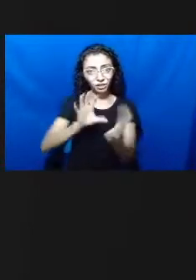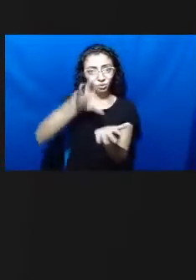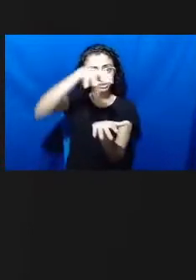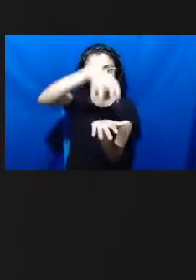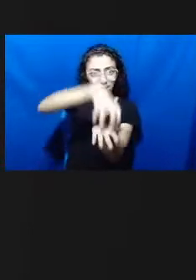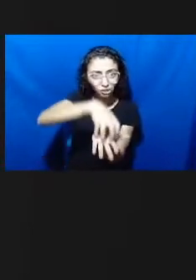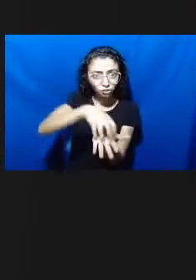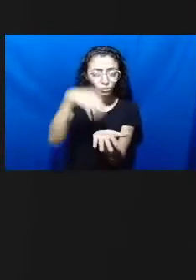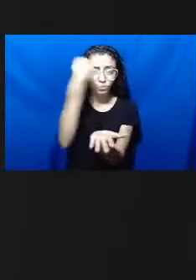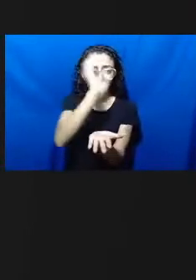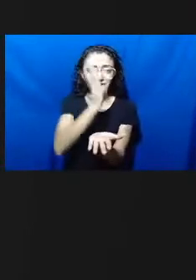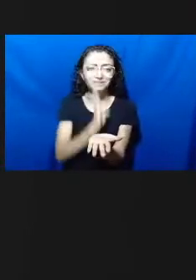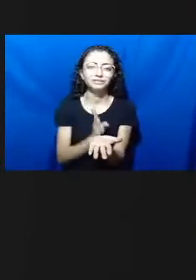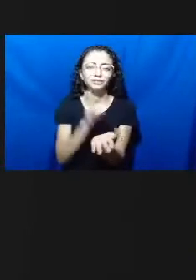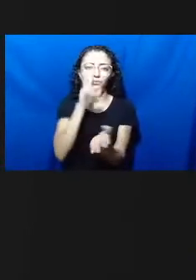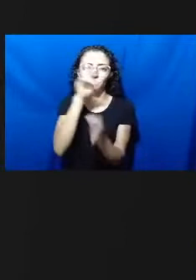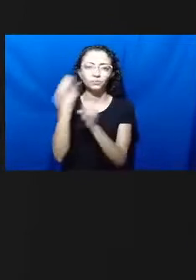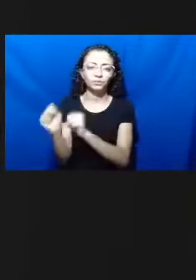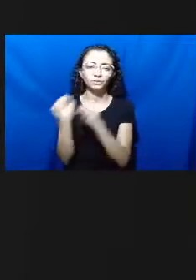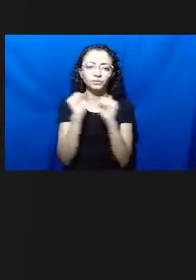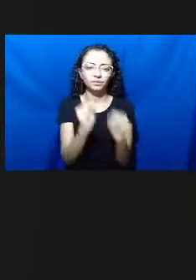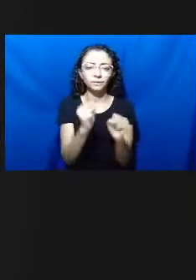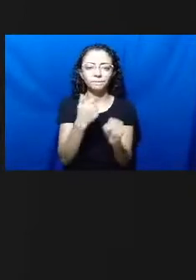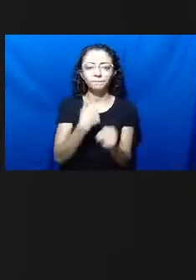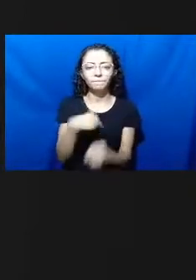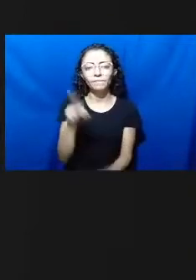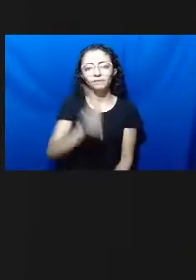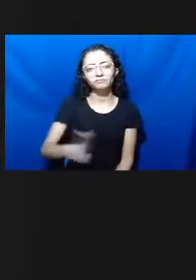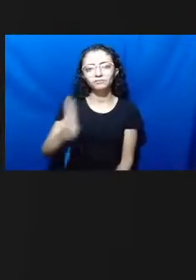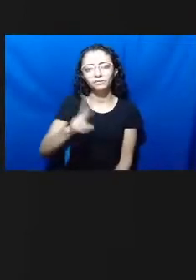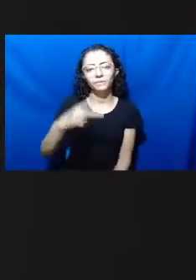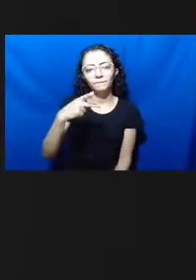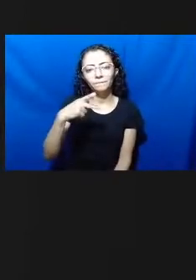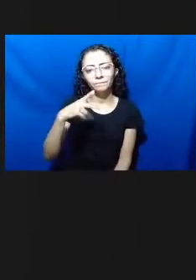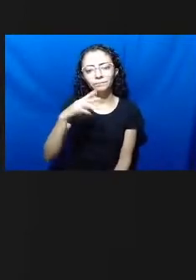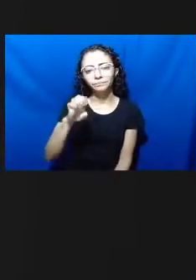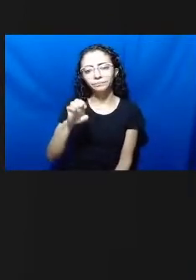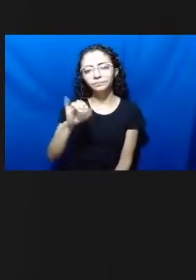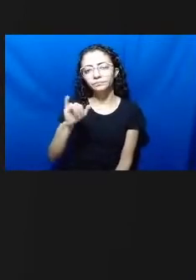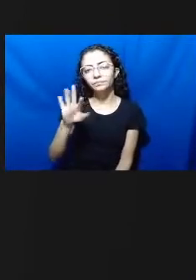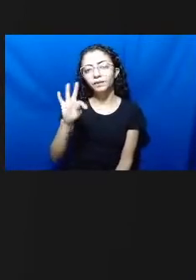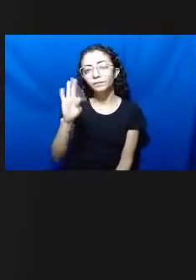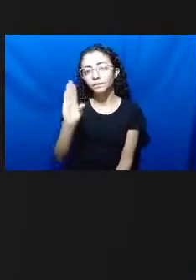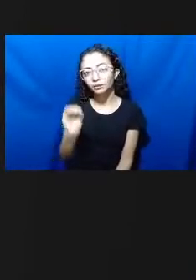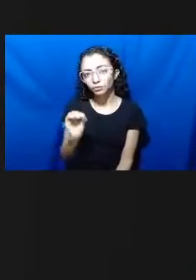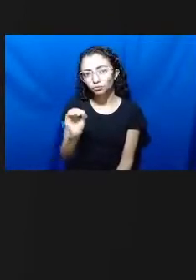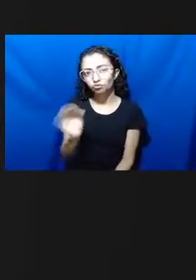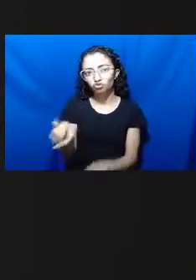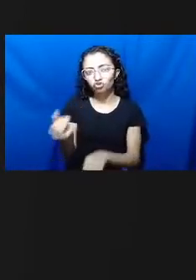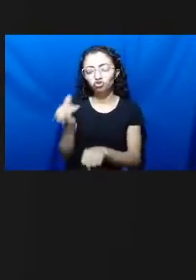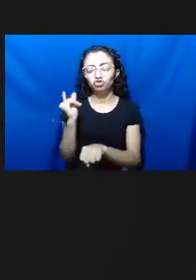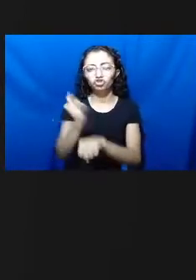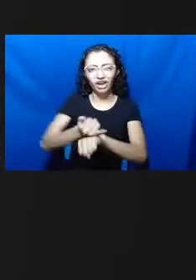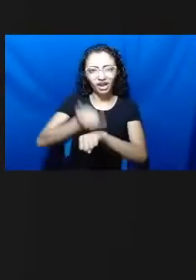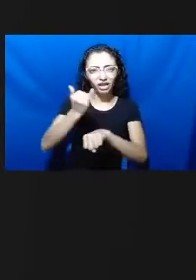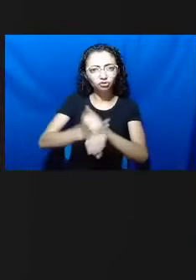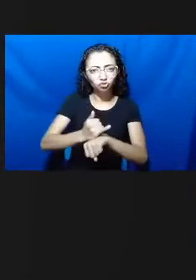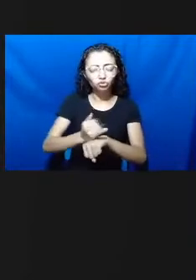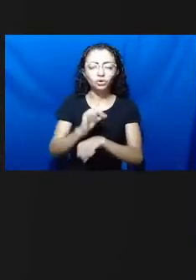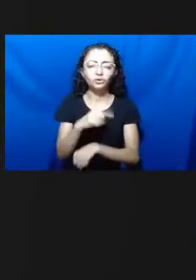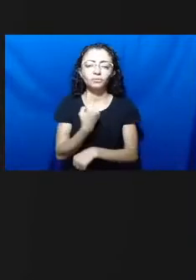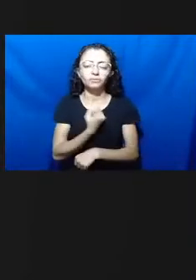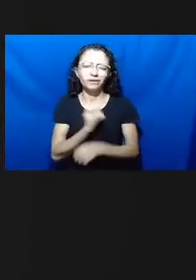eu vim experimentar o peito de aço, isso é uma provocação mesmo, para que a gente saiba como é que estão acontecendo as